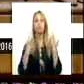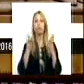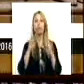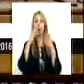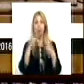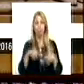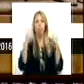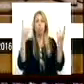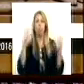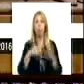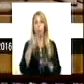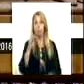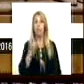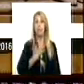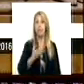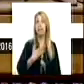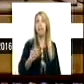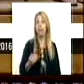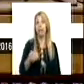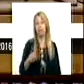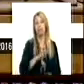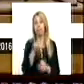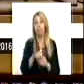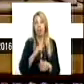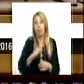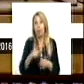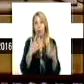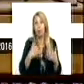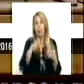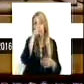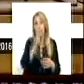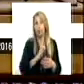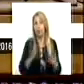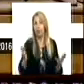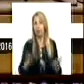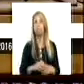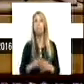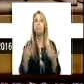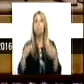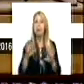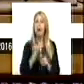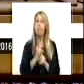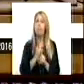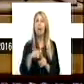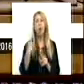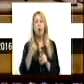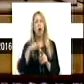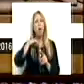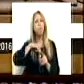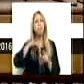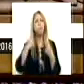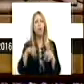público que o PSD e o CDS iriam votar contra este Orçamento de Estado, mas apesar de tudo, tínhamos ainda a